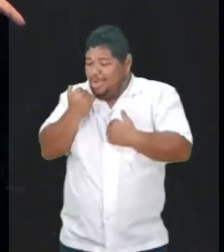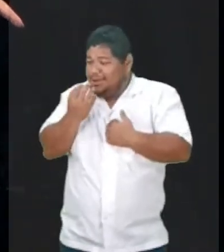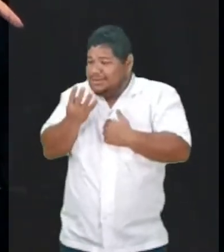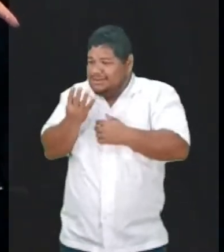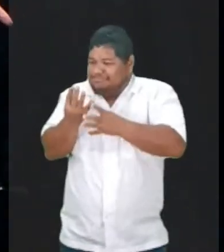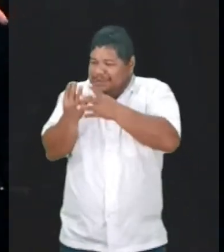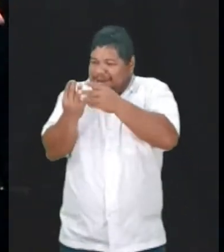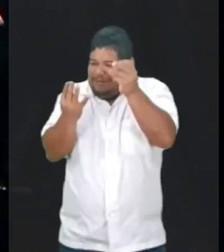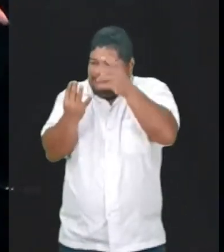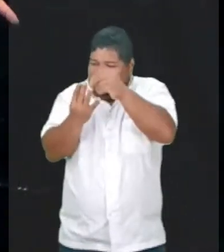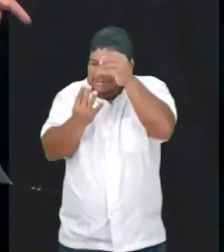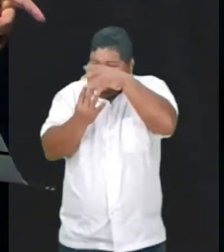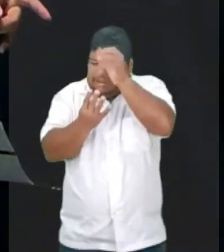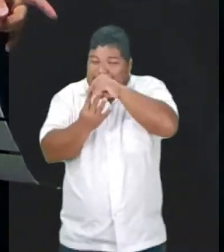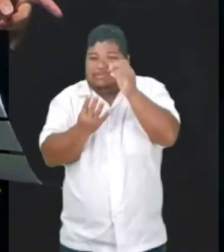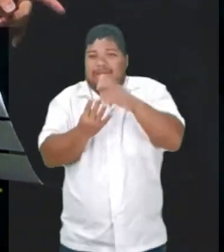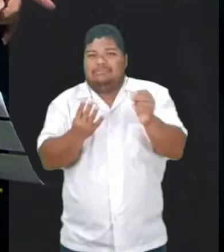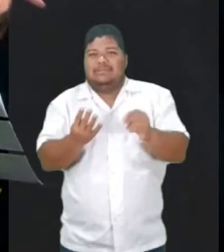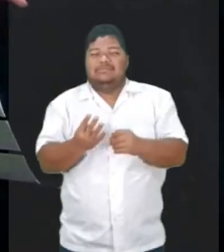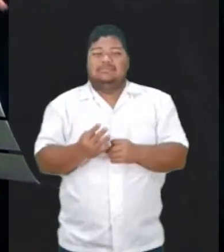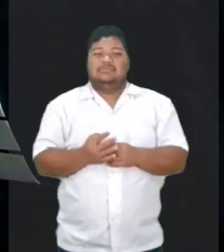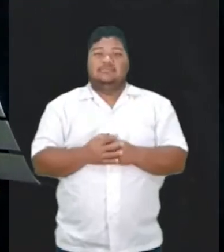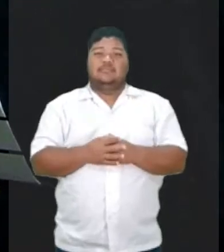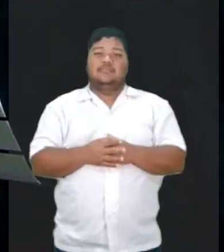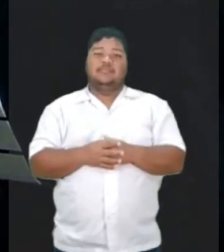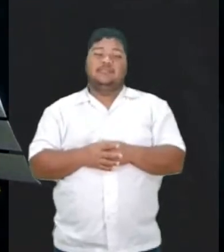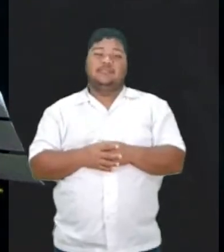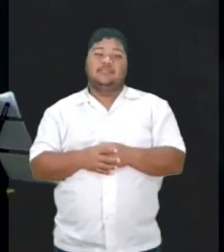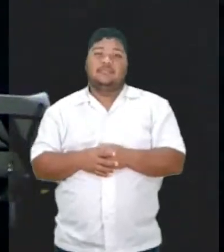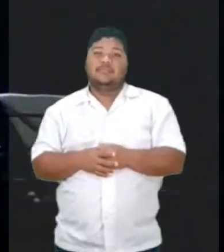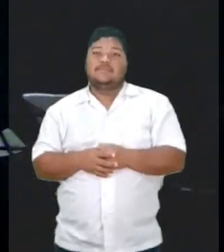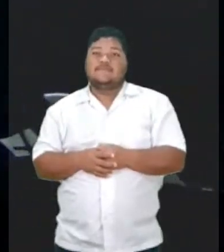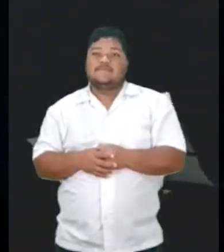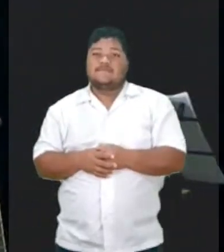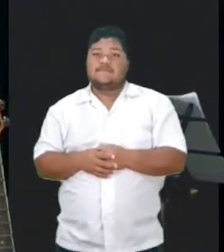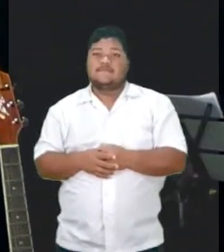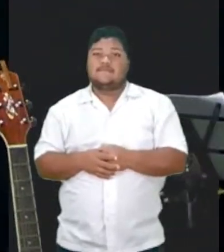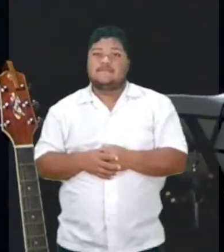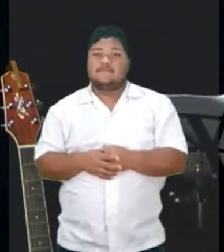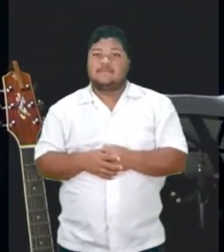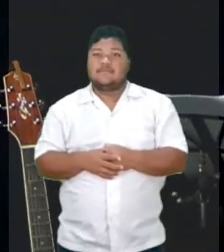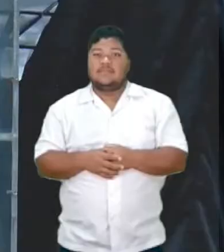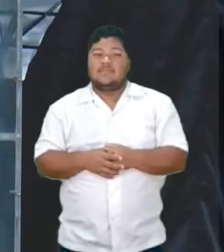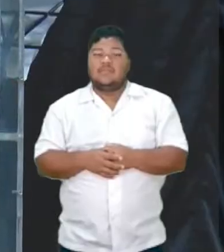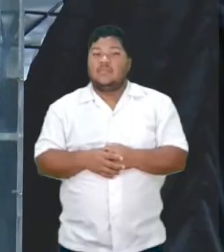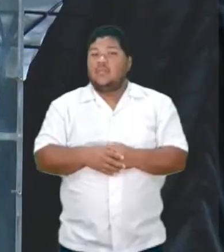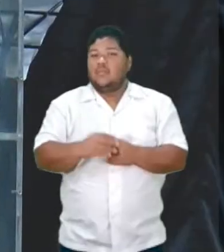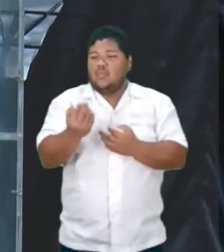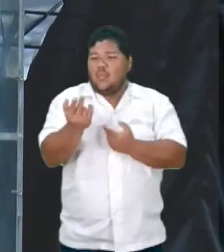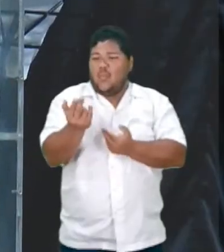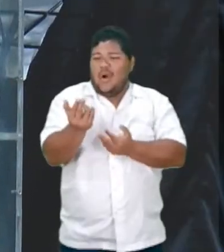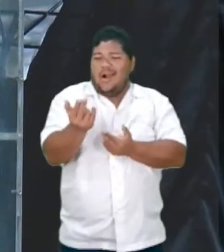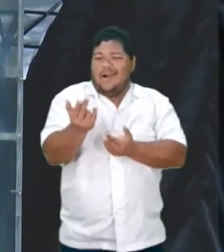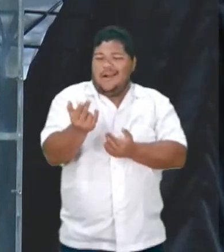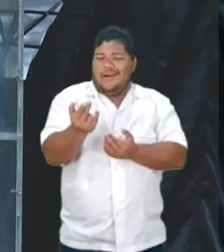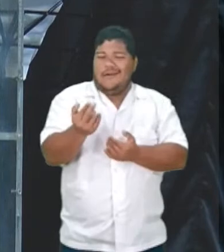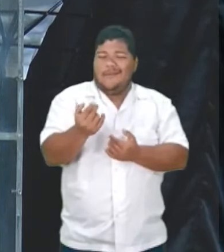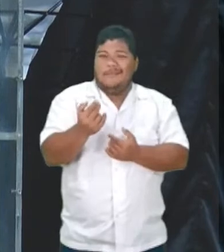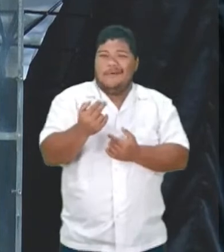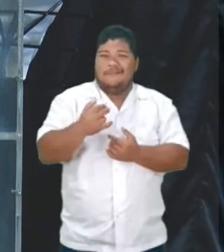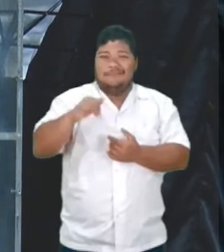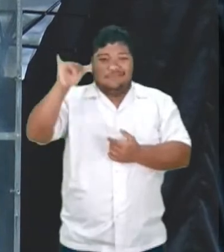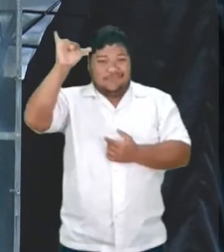no campo. Ele passou a ser como um ruminante, comendo